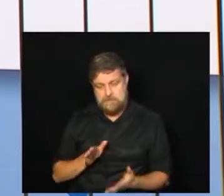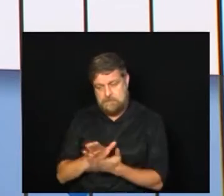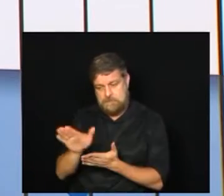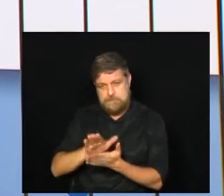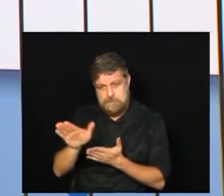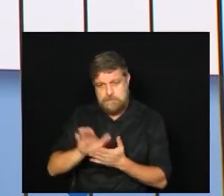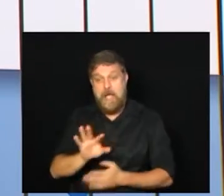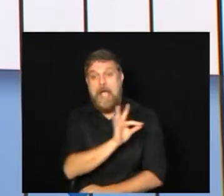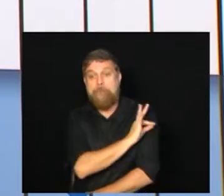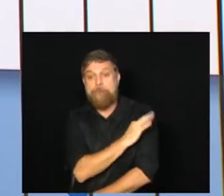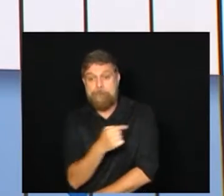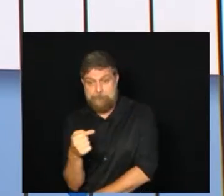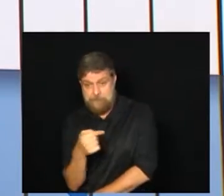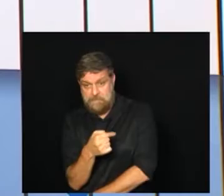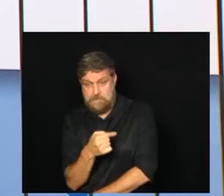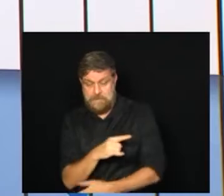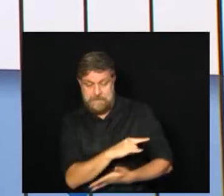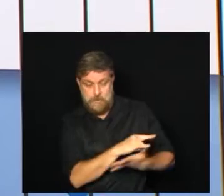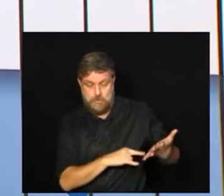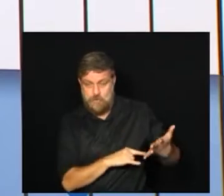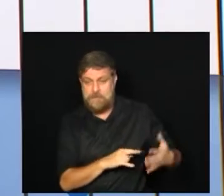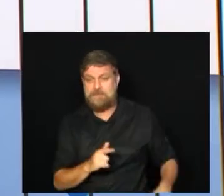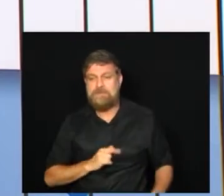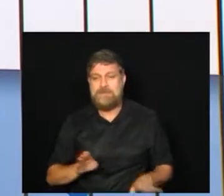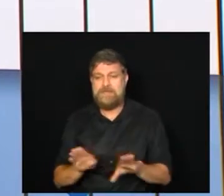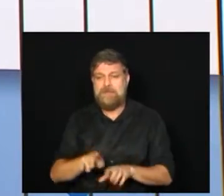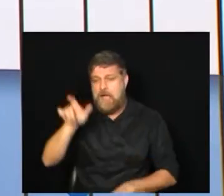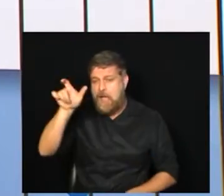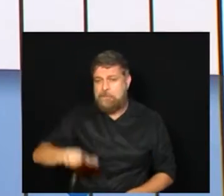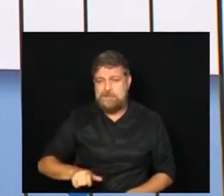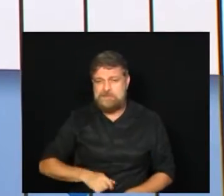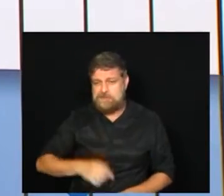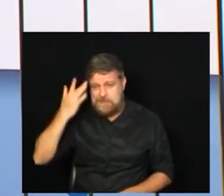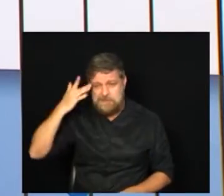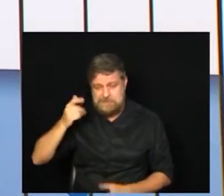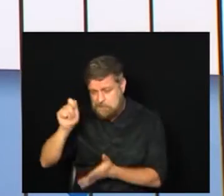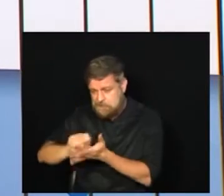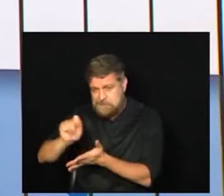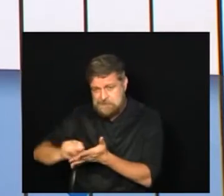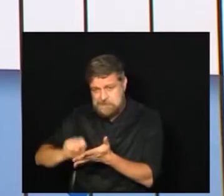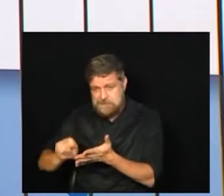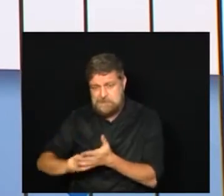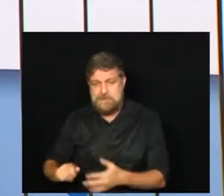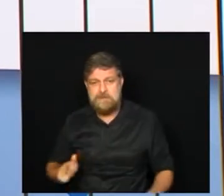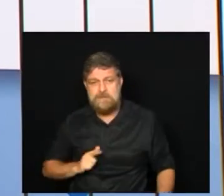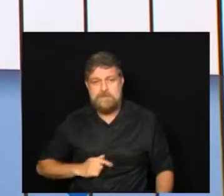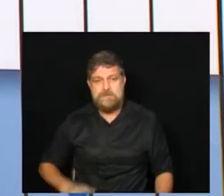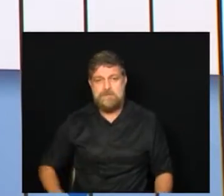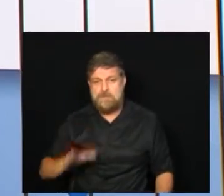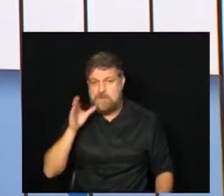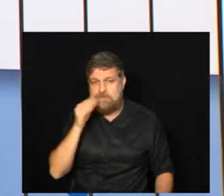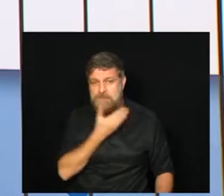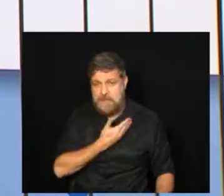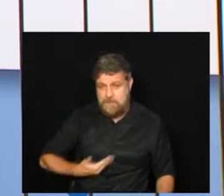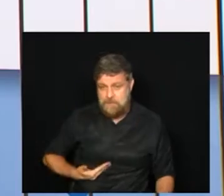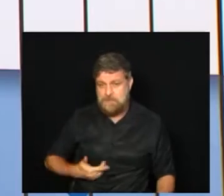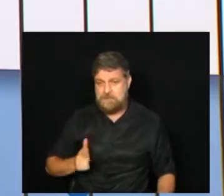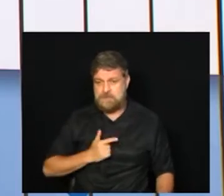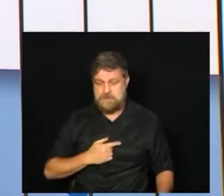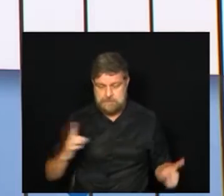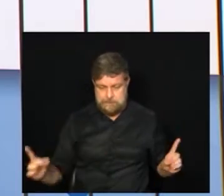pela Prefeitura. Além disso, no caso de ser pessoa analfabeta, o servidor ou empregado público municipal que